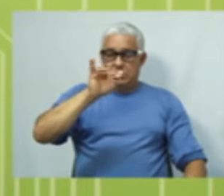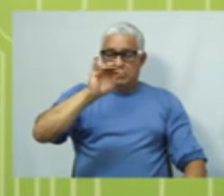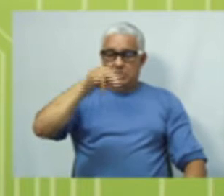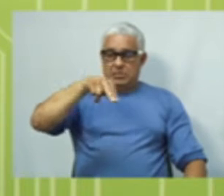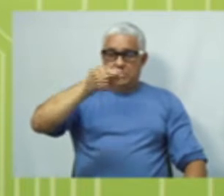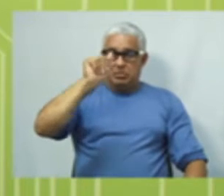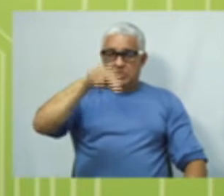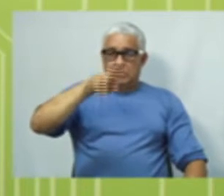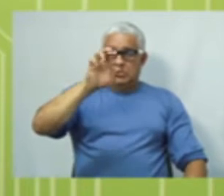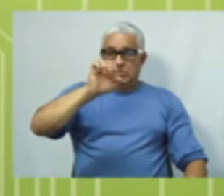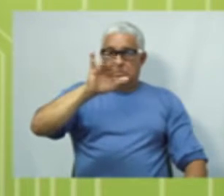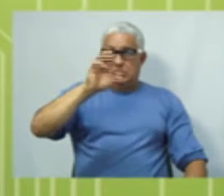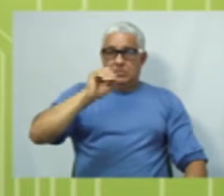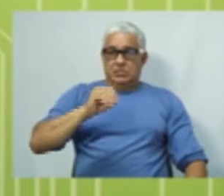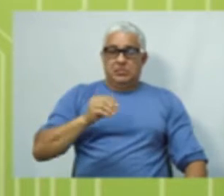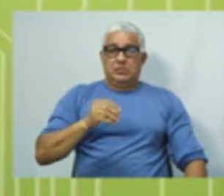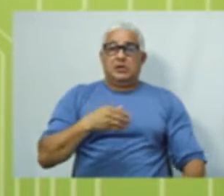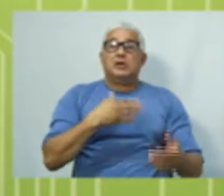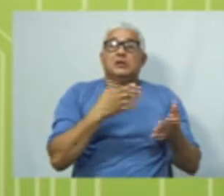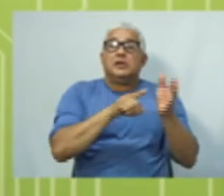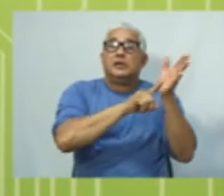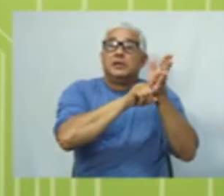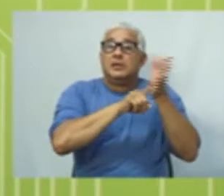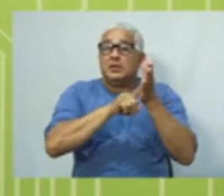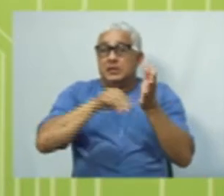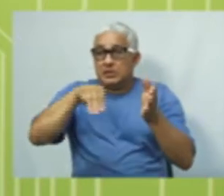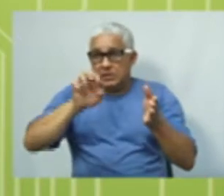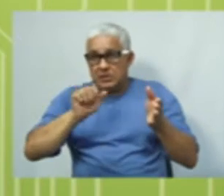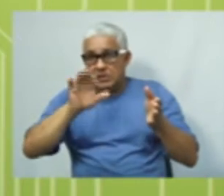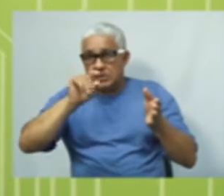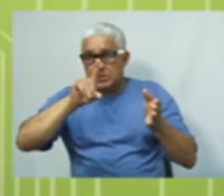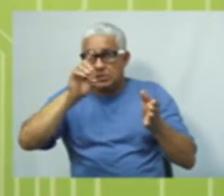estudar o mercado dele. Como foi, primeiro